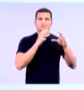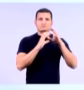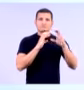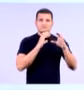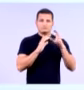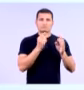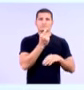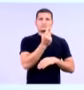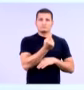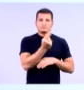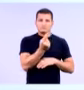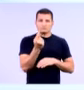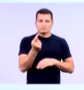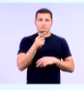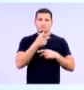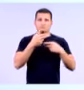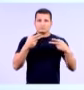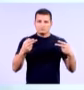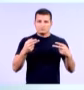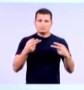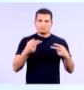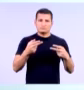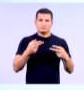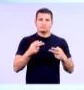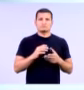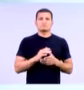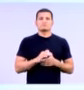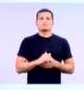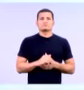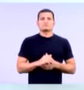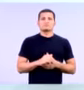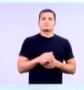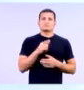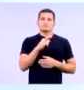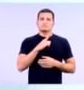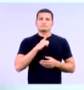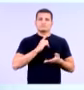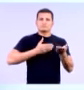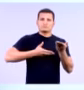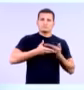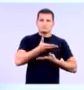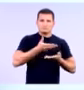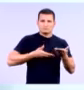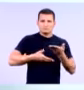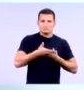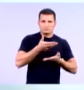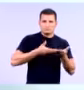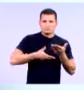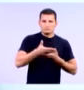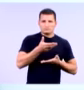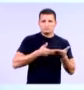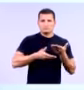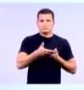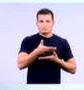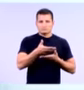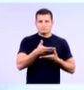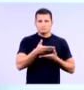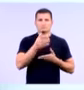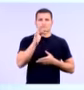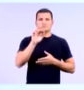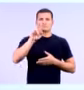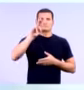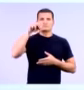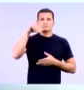E cada um desses elementos, quando eles são enfatizados, eles vão estar relacionados a uma determinada função.